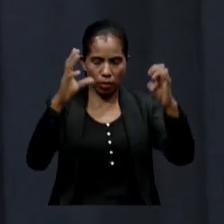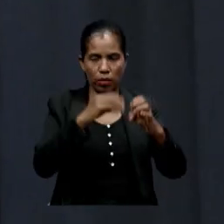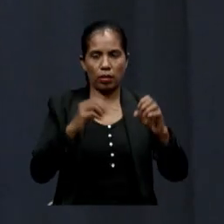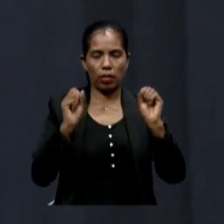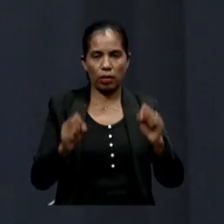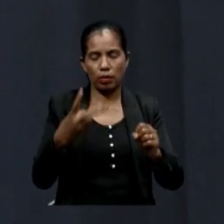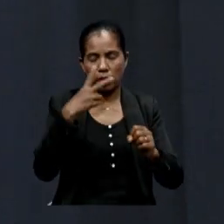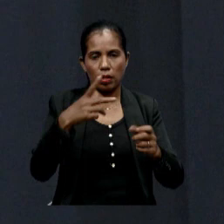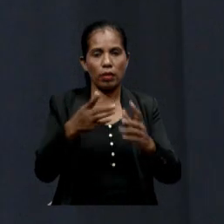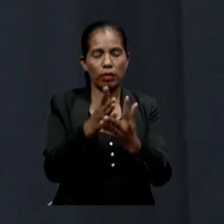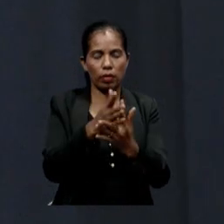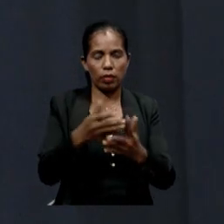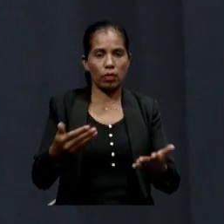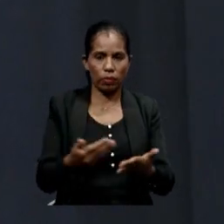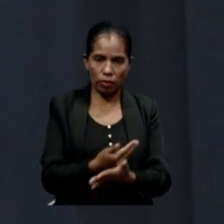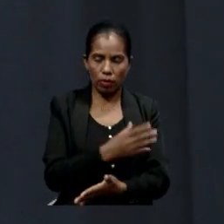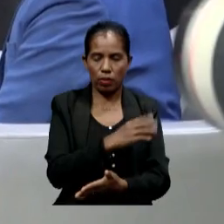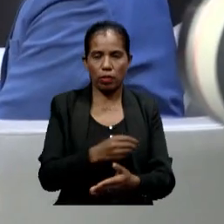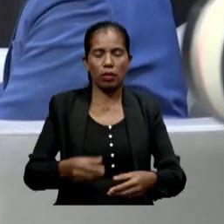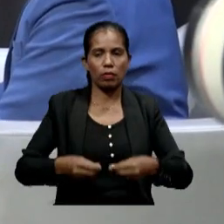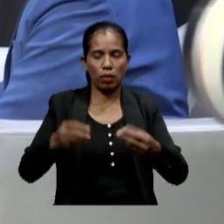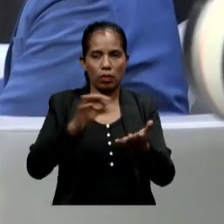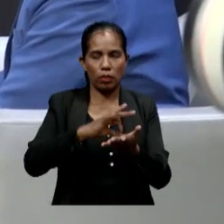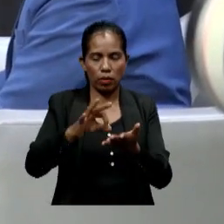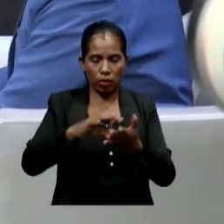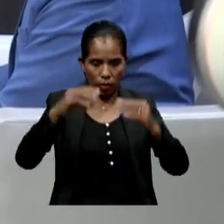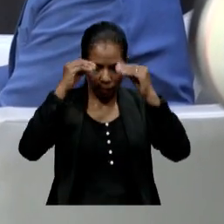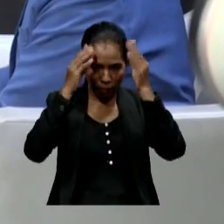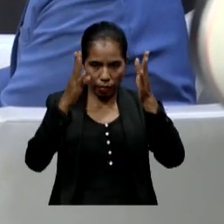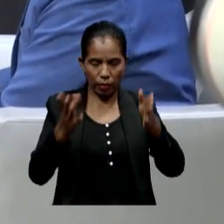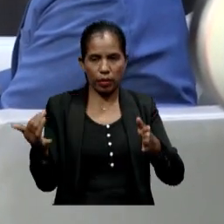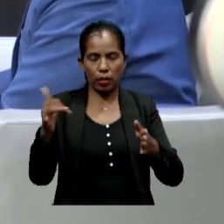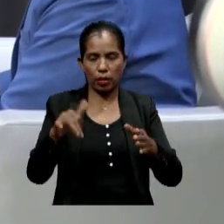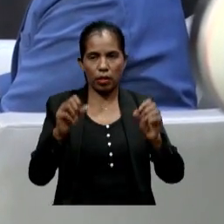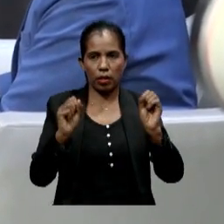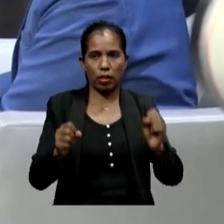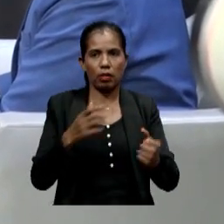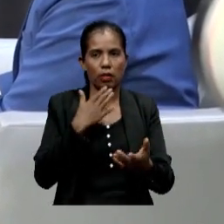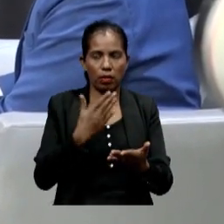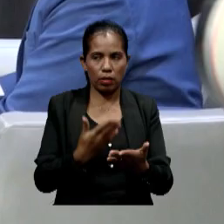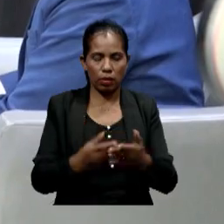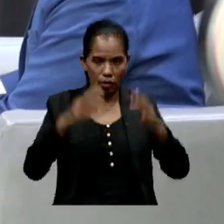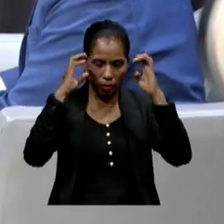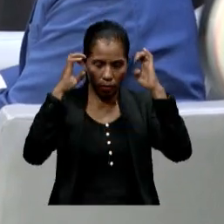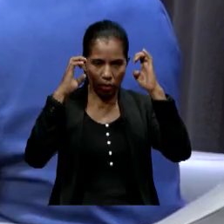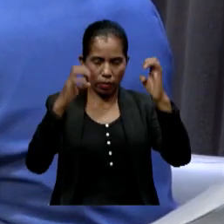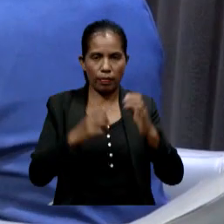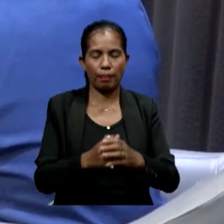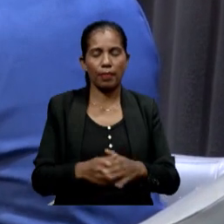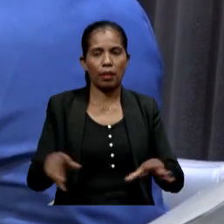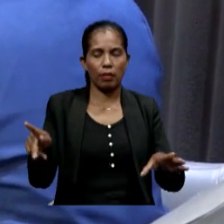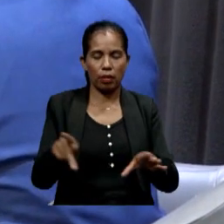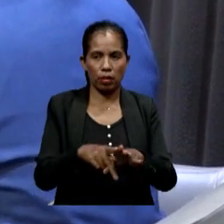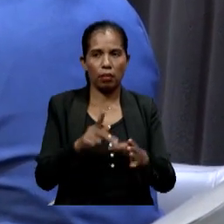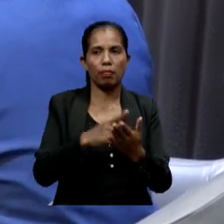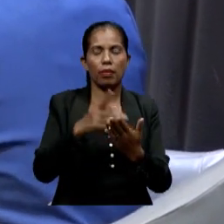ari centro excelência FON, onde foi formação o professor Sira, atu garante qualidade de educação. Rafoen participa do